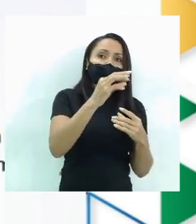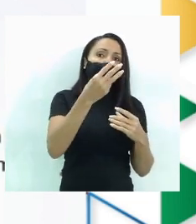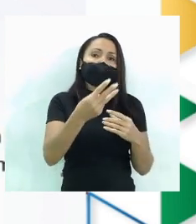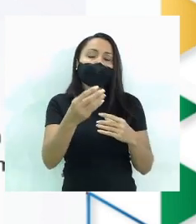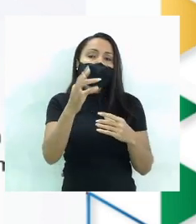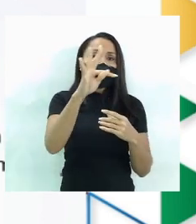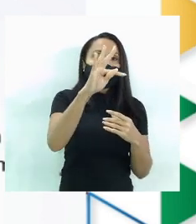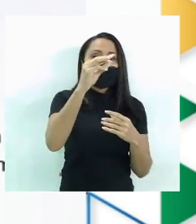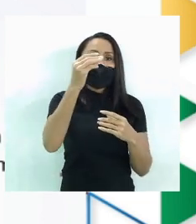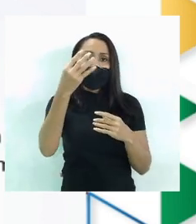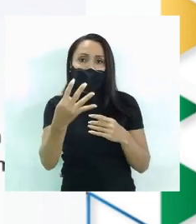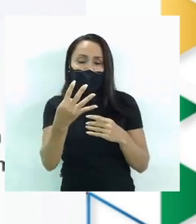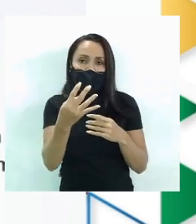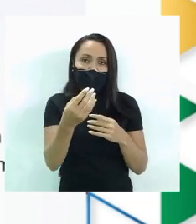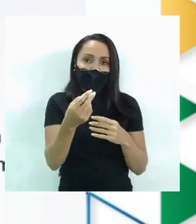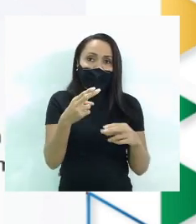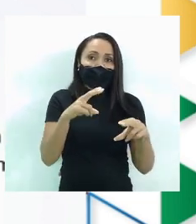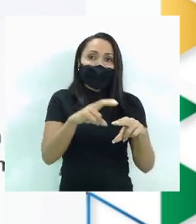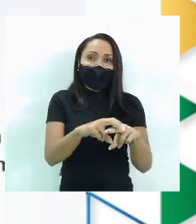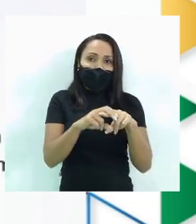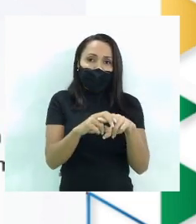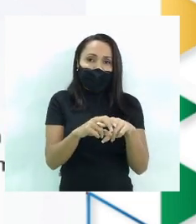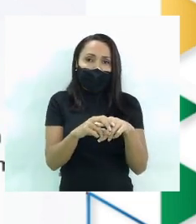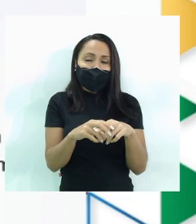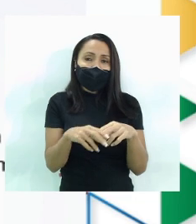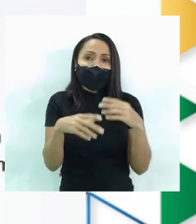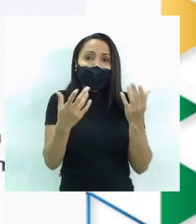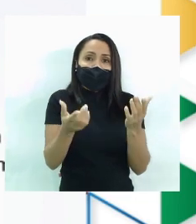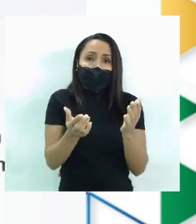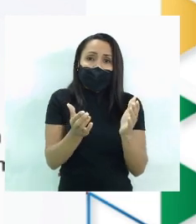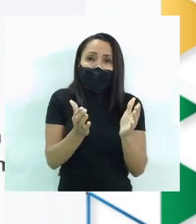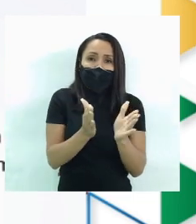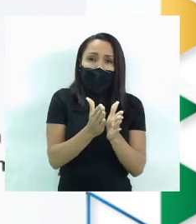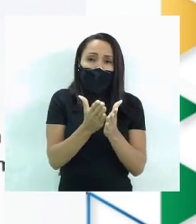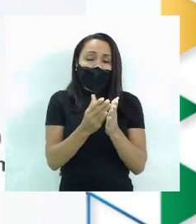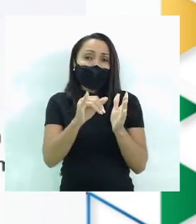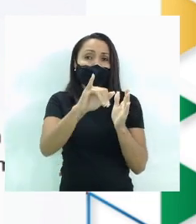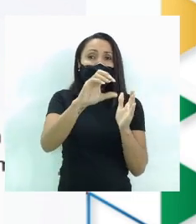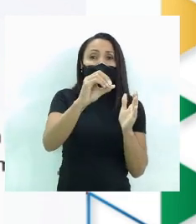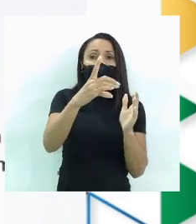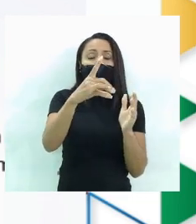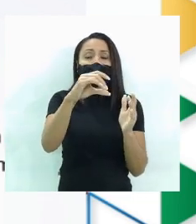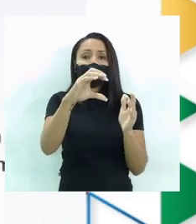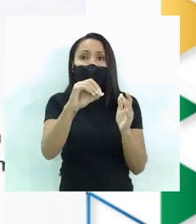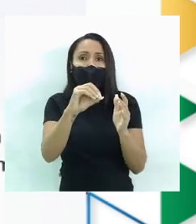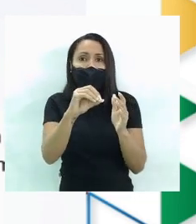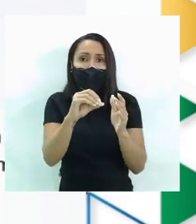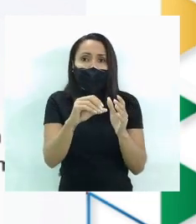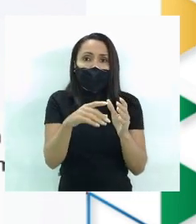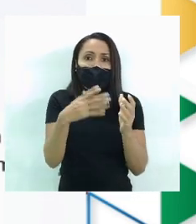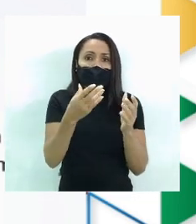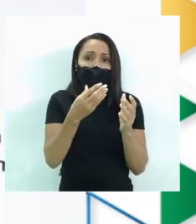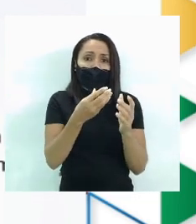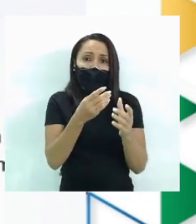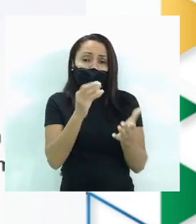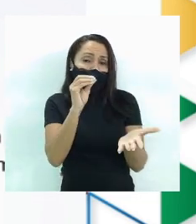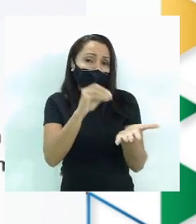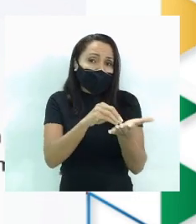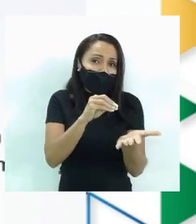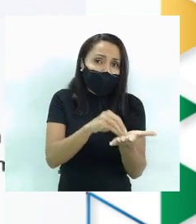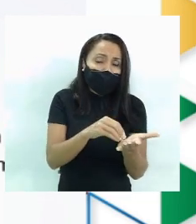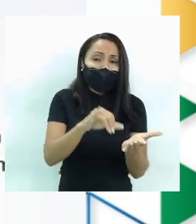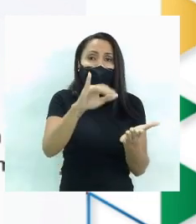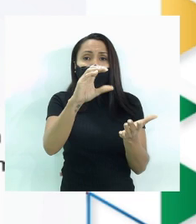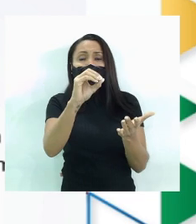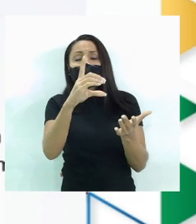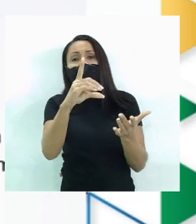tireoide. Pode ser causada devido à carência do iodo na alimentação, pois o iodo é parte constituinte dos hormônios da